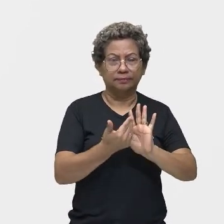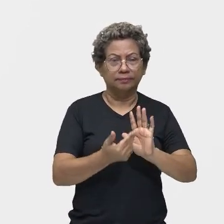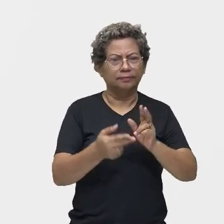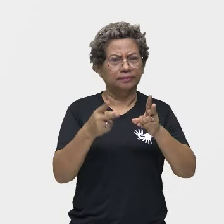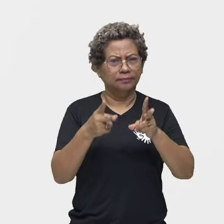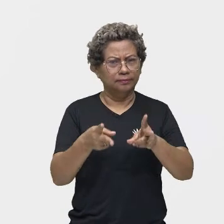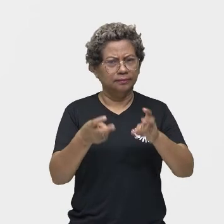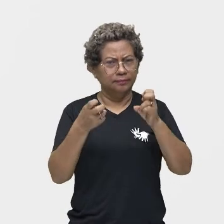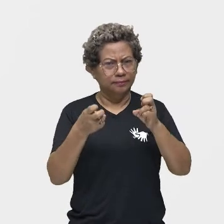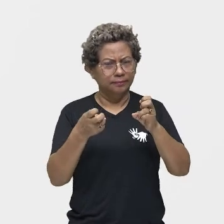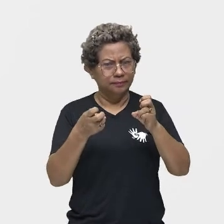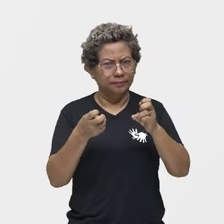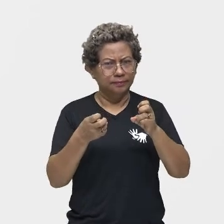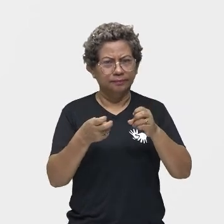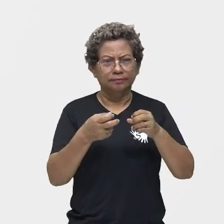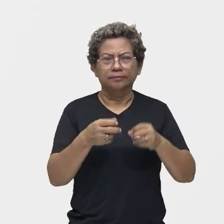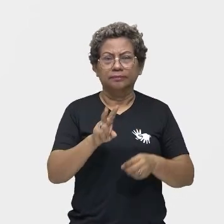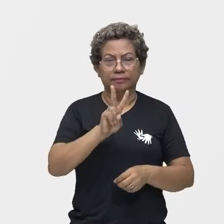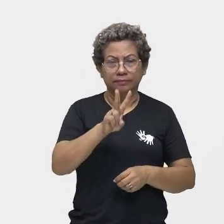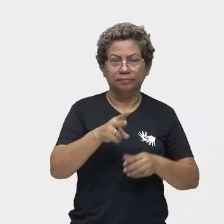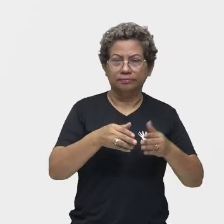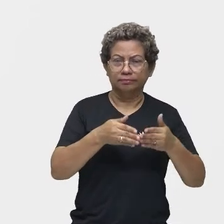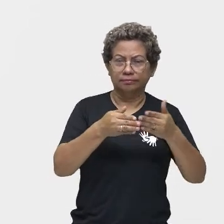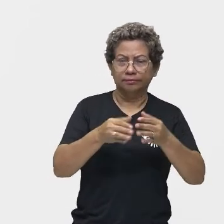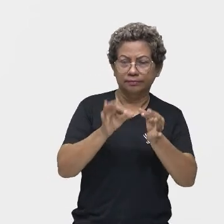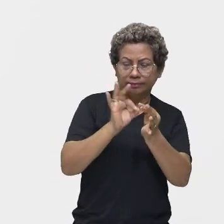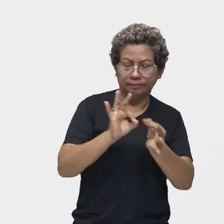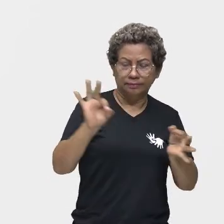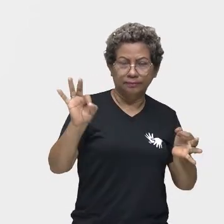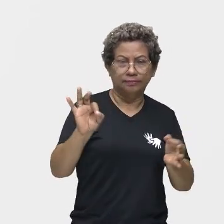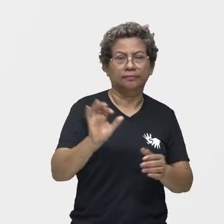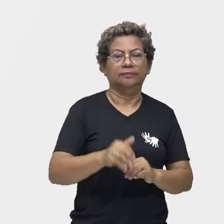A e B distantes, né, de M,